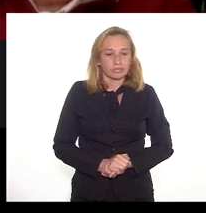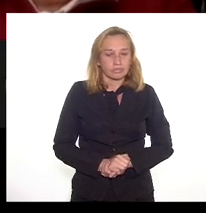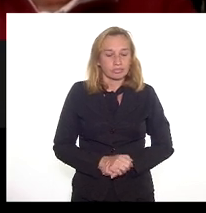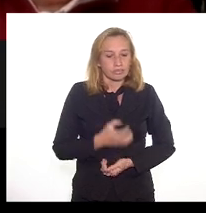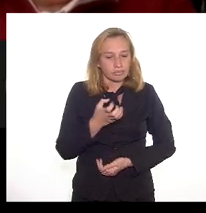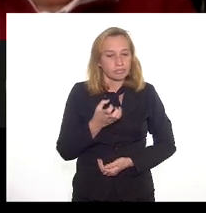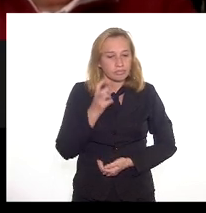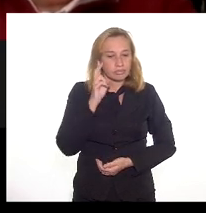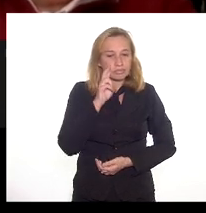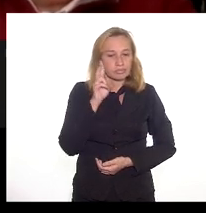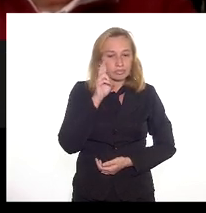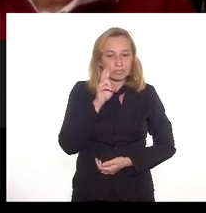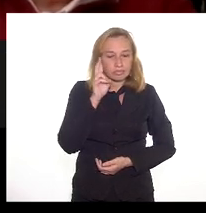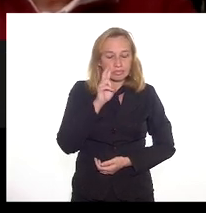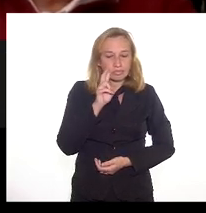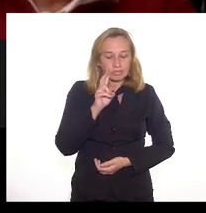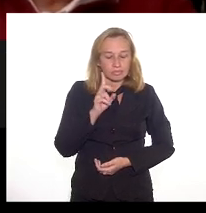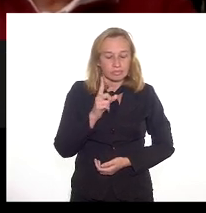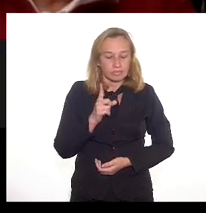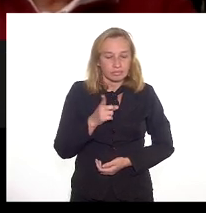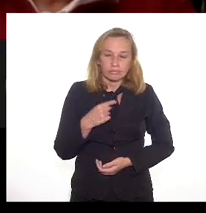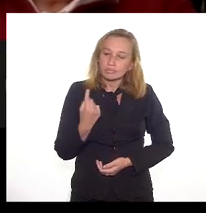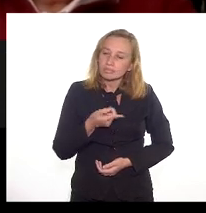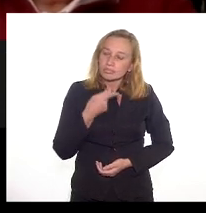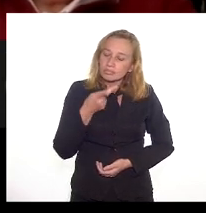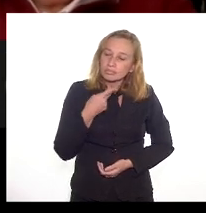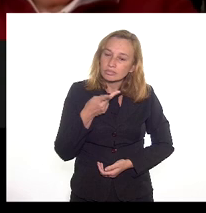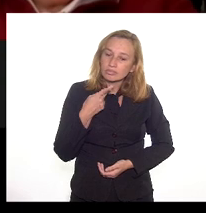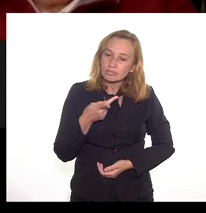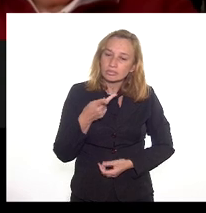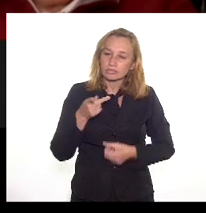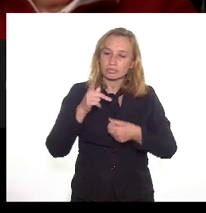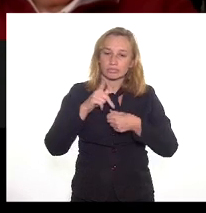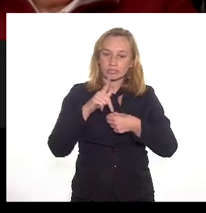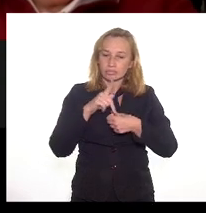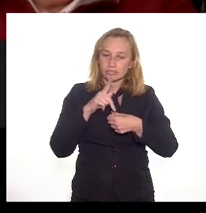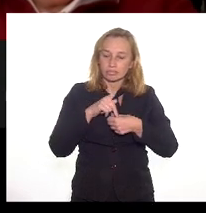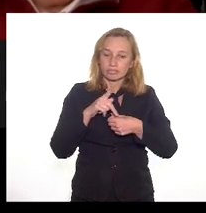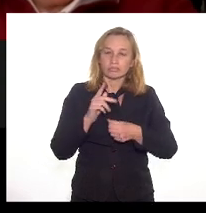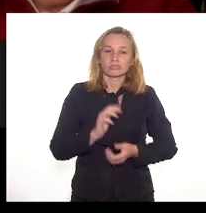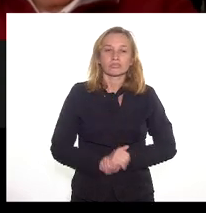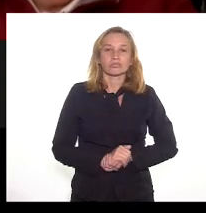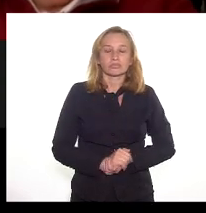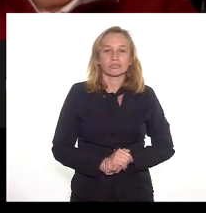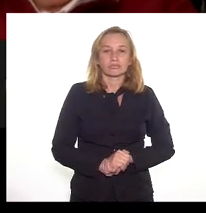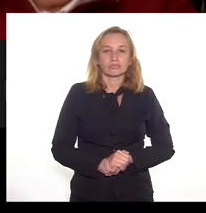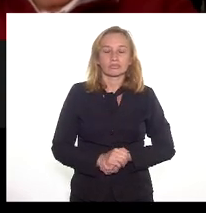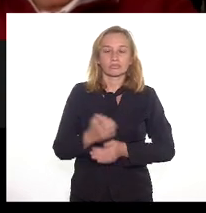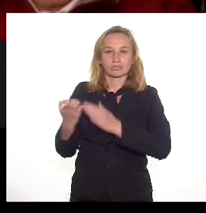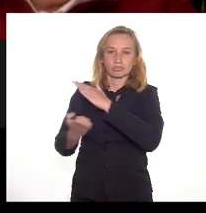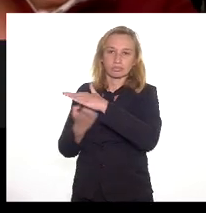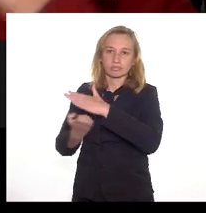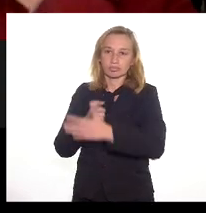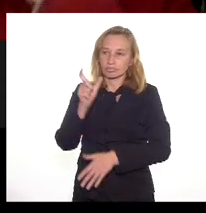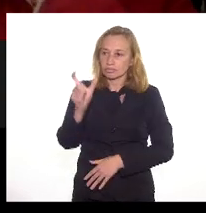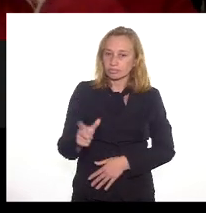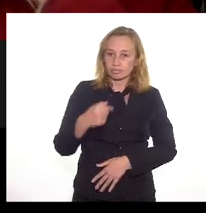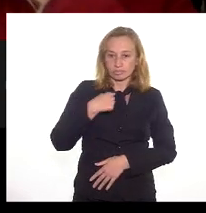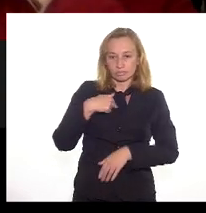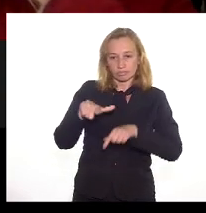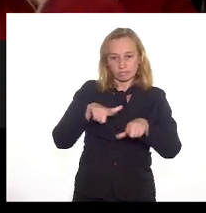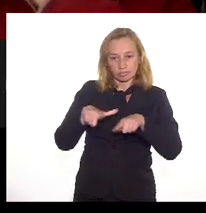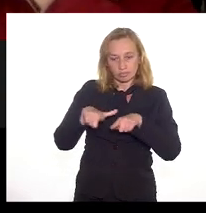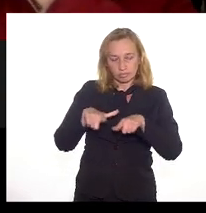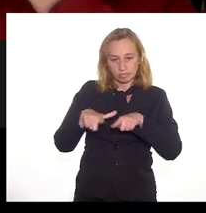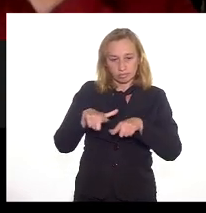Eu queria lembrar que quando a gente fala da Petrobras, né, uma empresa onde eu trabalhei